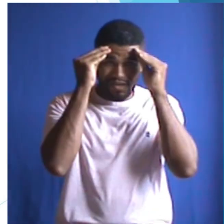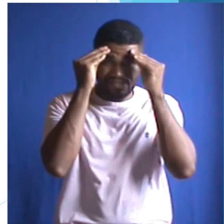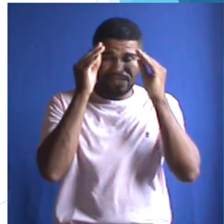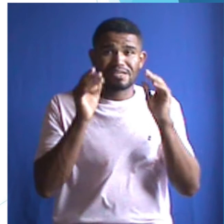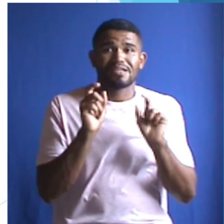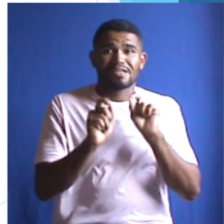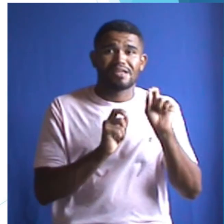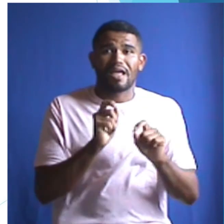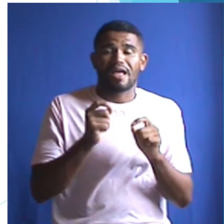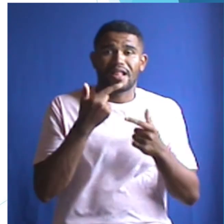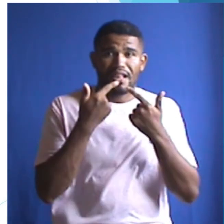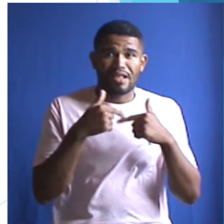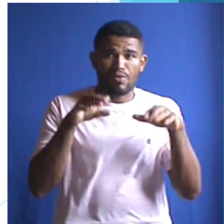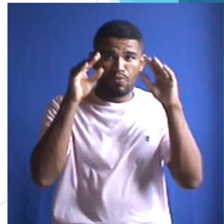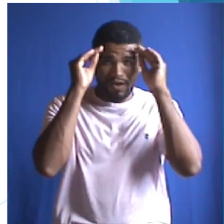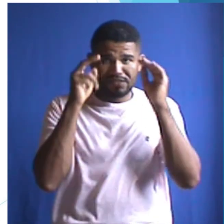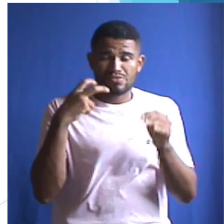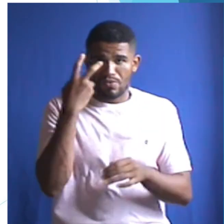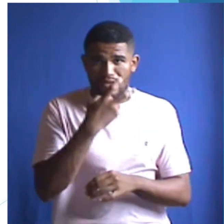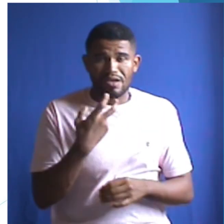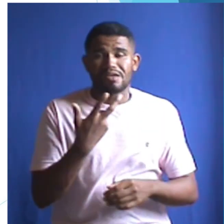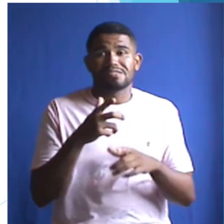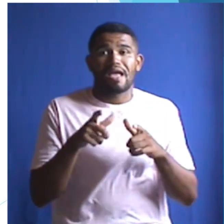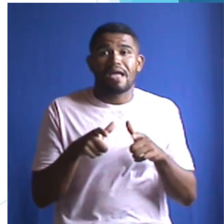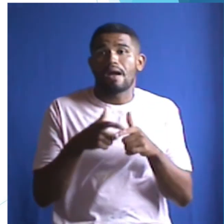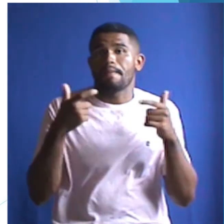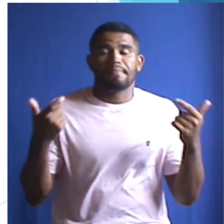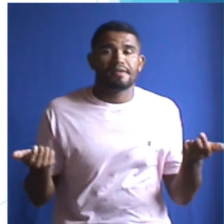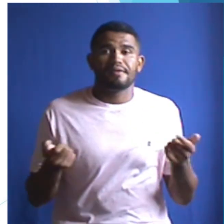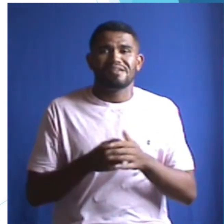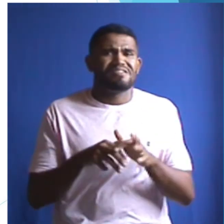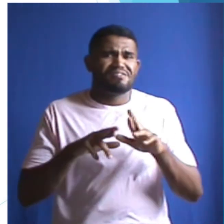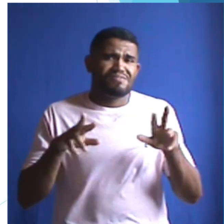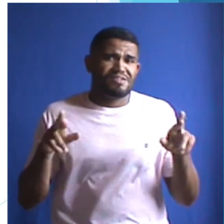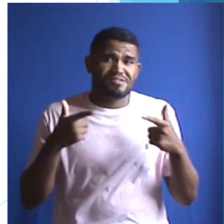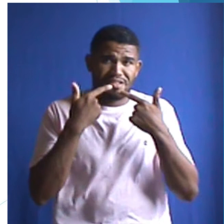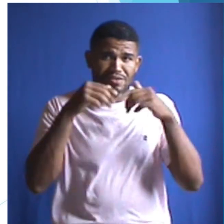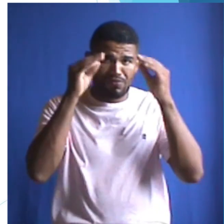linguagem que são as linguagens orais, aí é mais amplo, né?